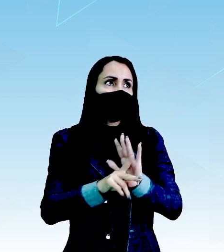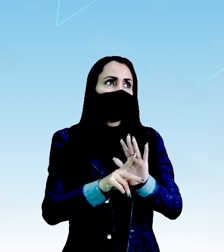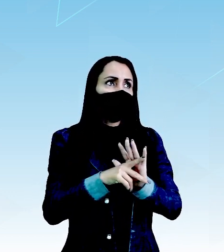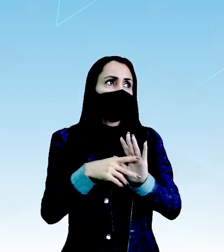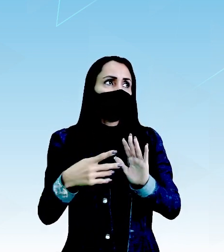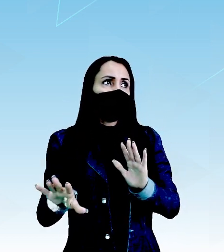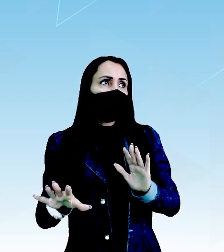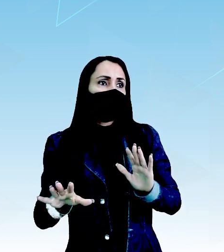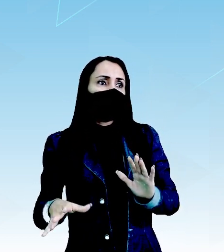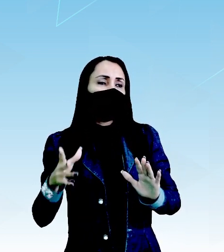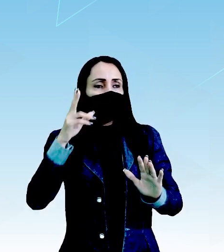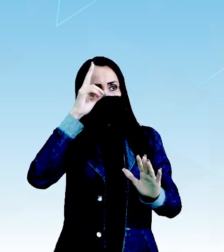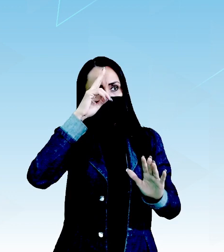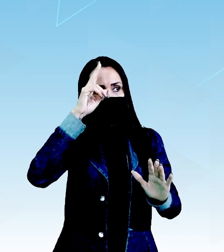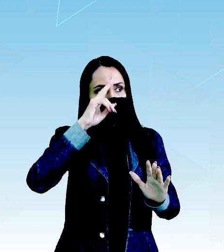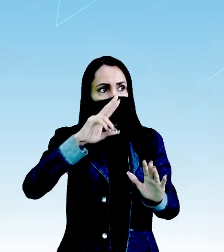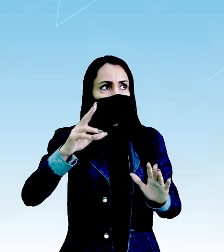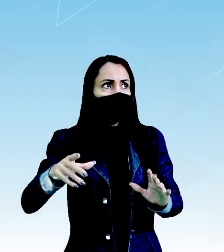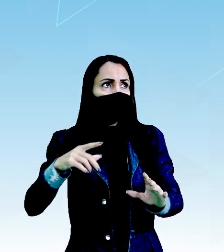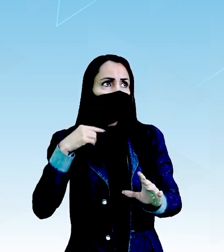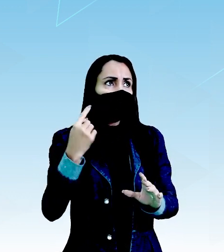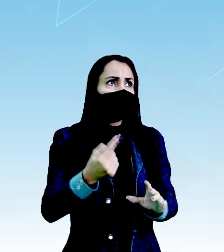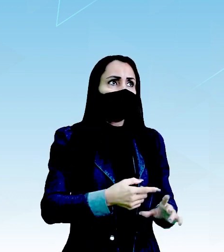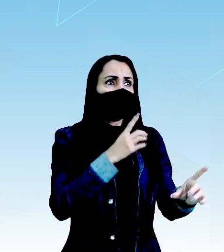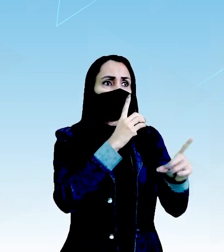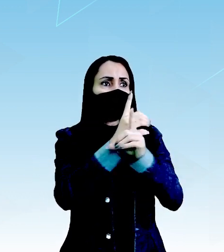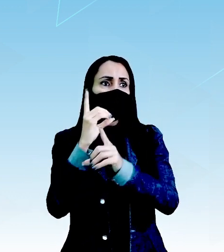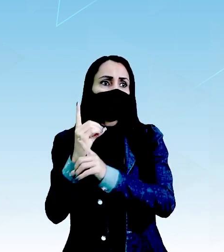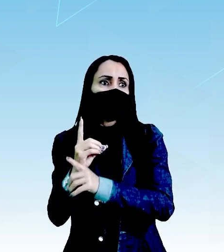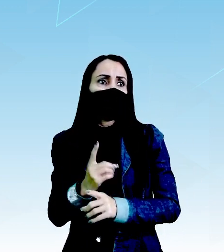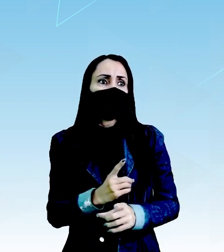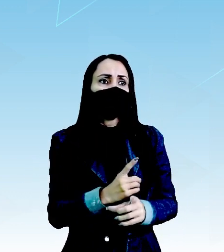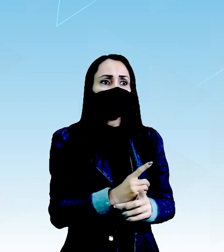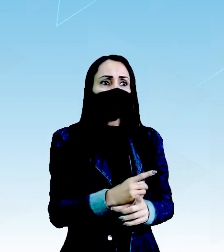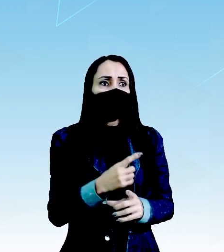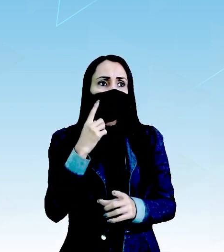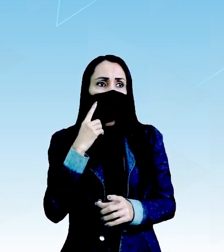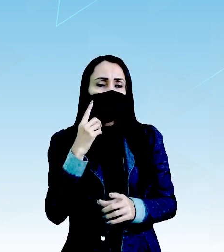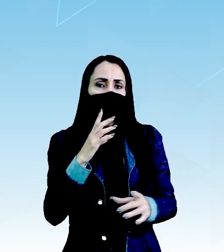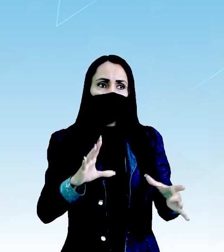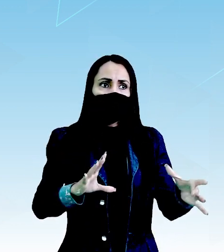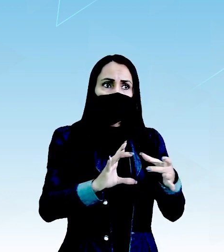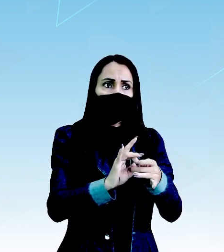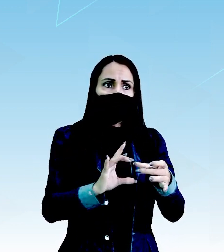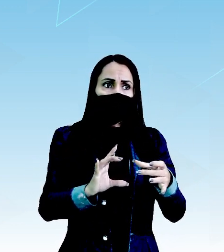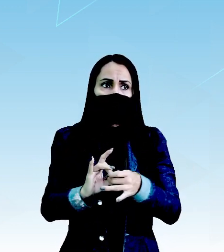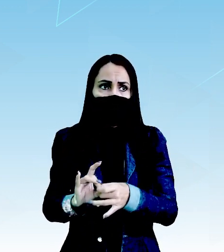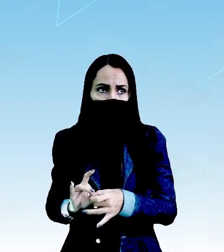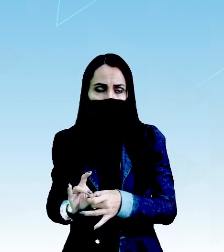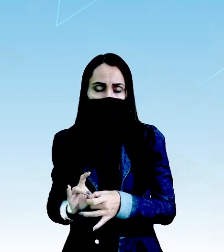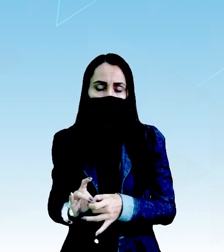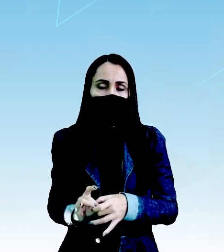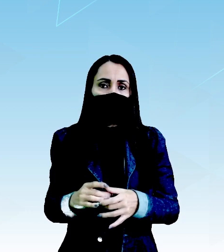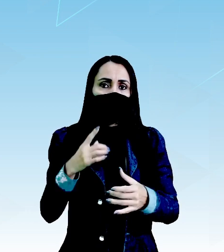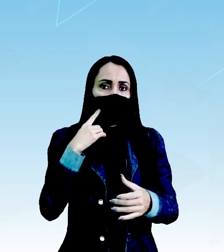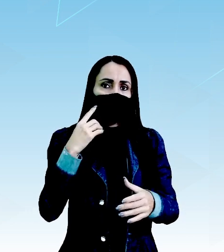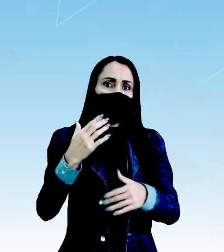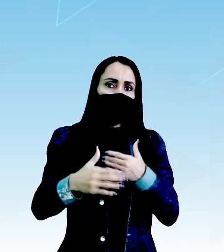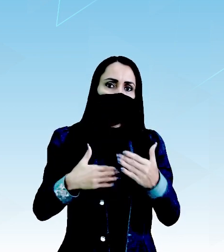história. Nesse texto, nós vamos encontrar o quê? Há uma comicidade, o cômico, através da questão